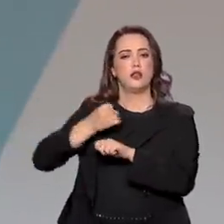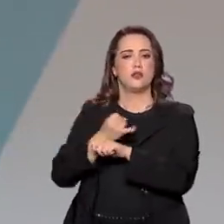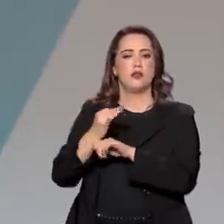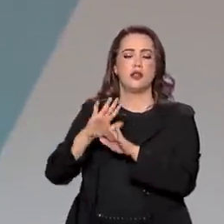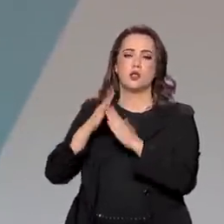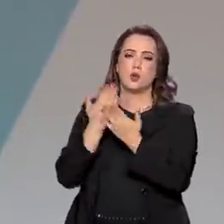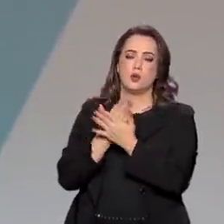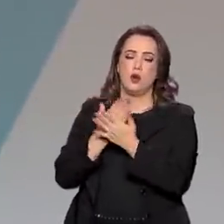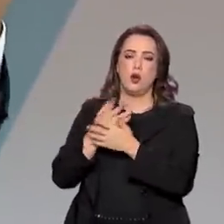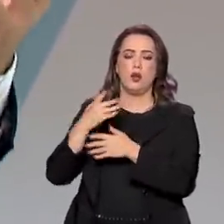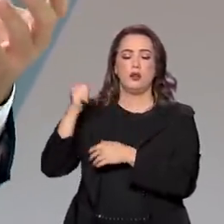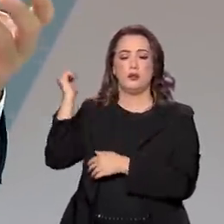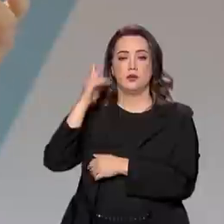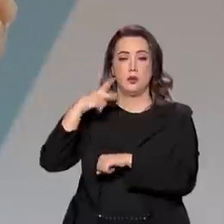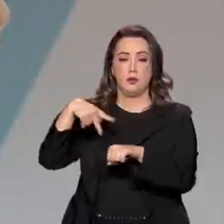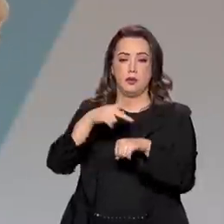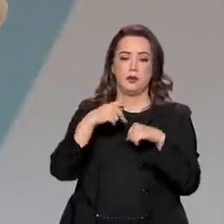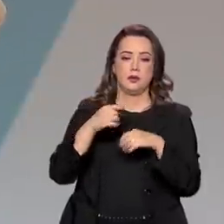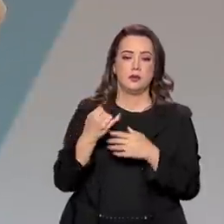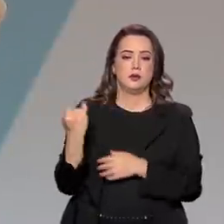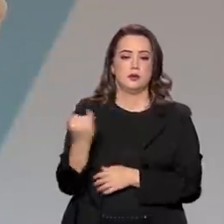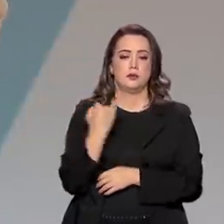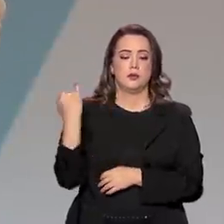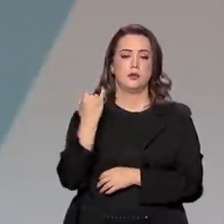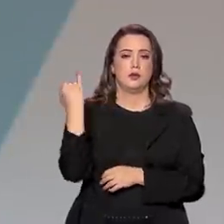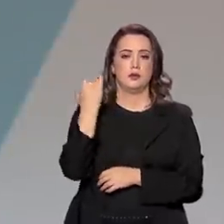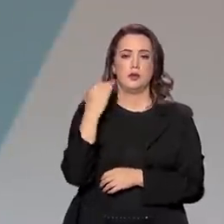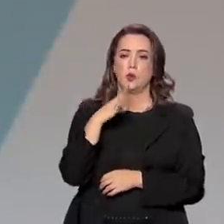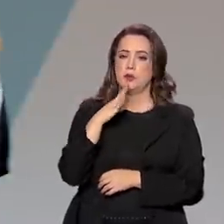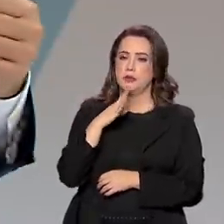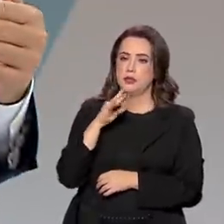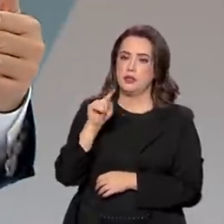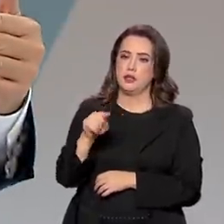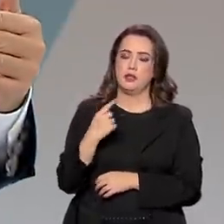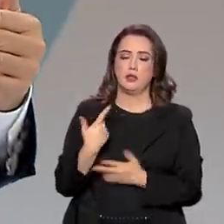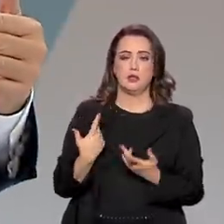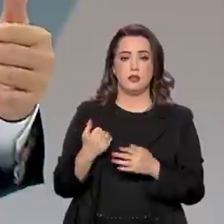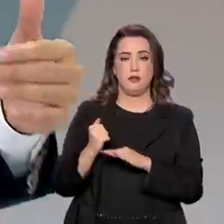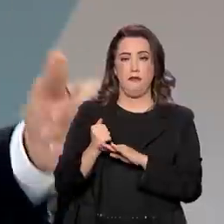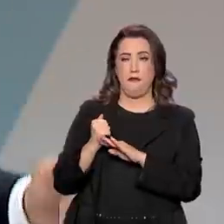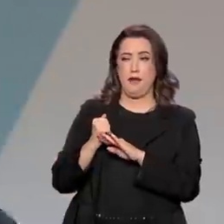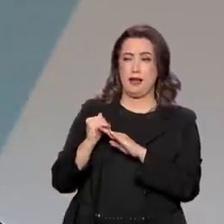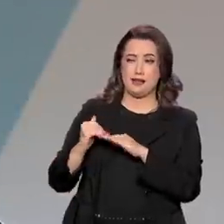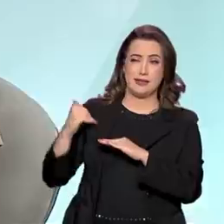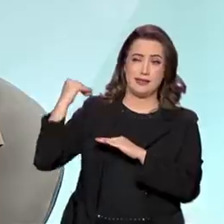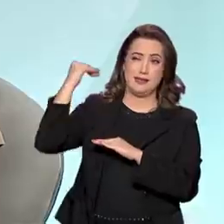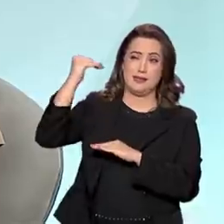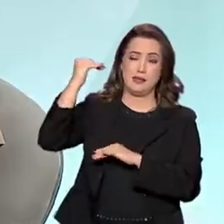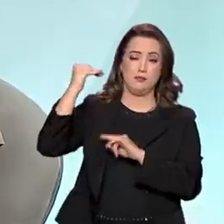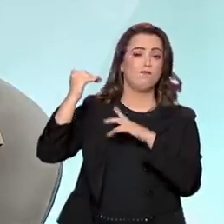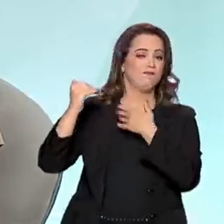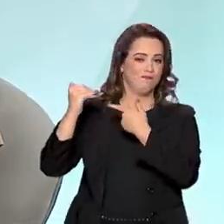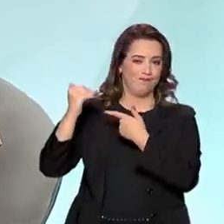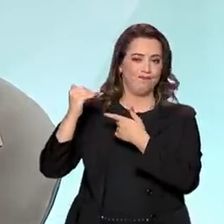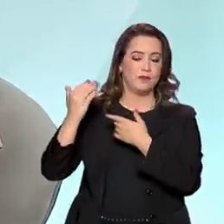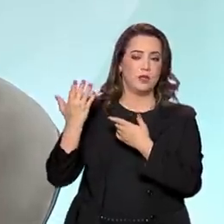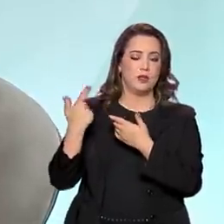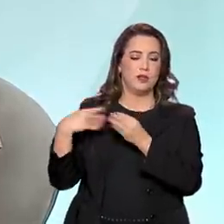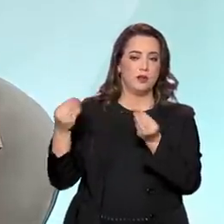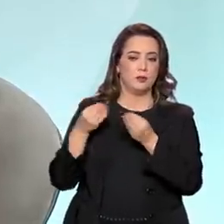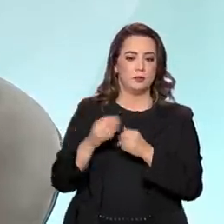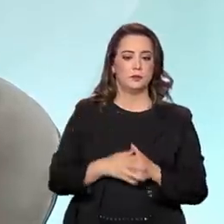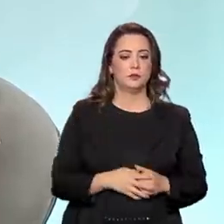no Brasil elas são super importantes e famosos né são paradigmáticos de Lemos assina nós temos lá